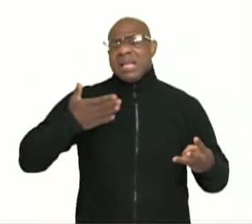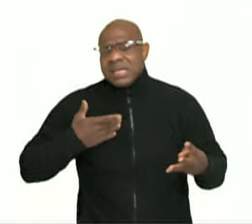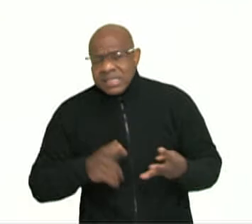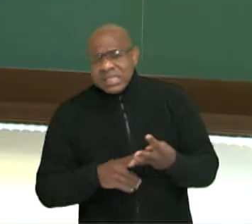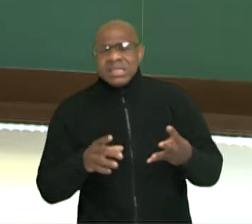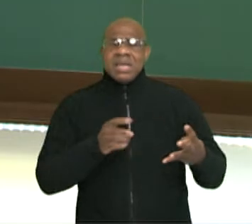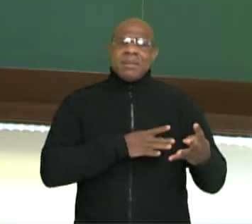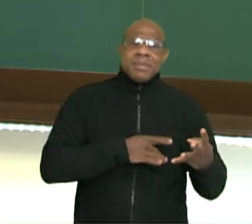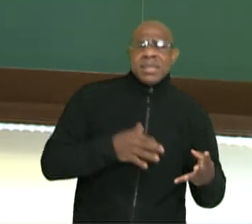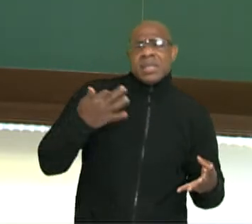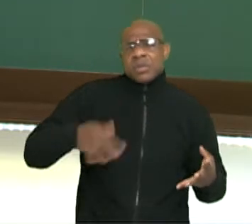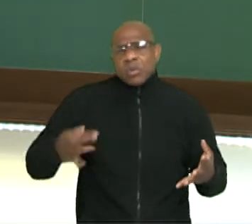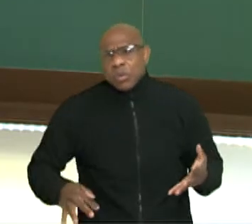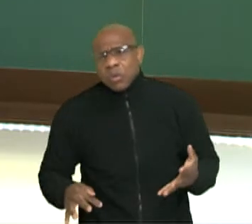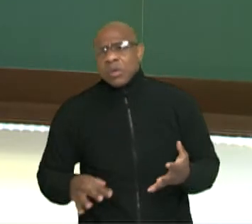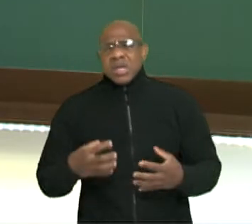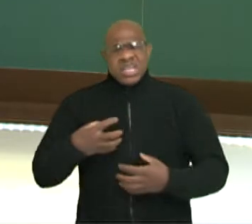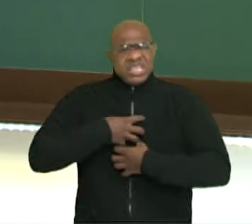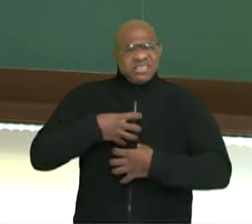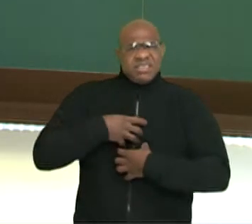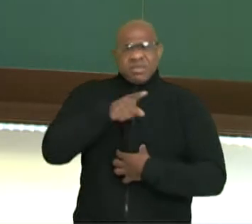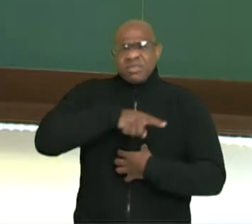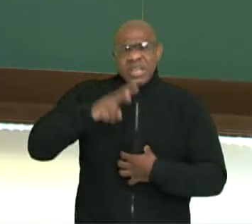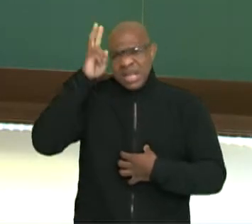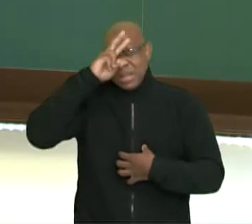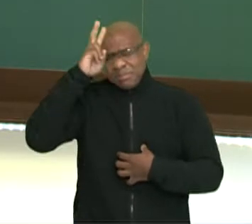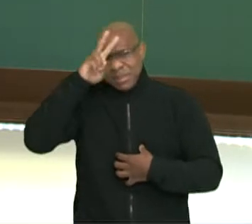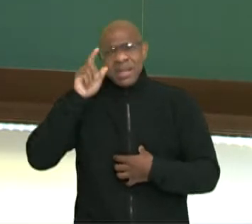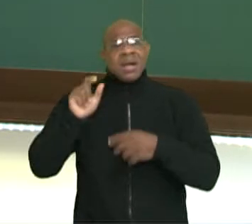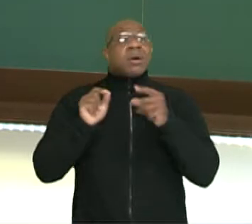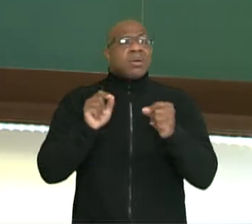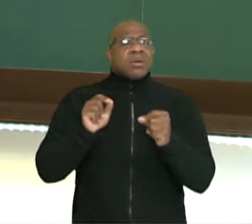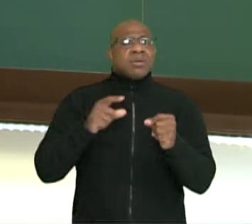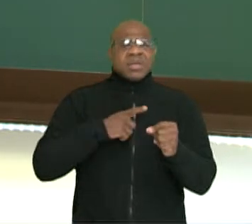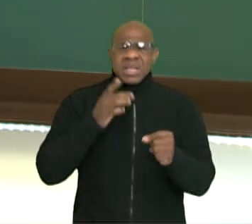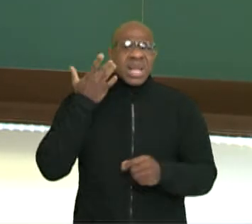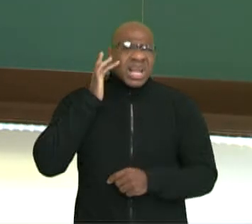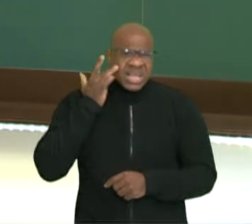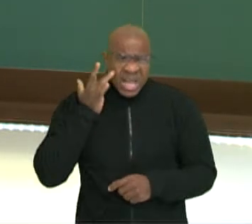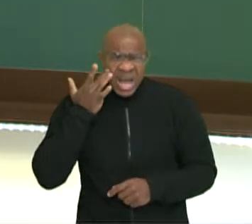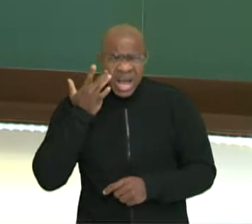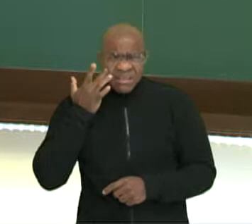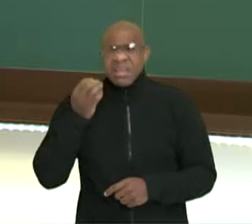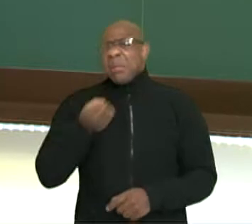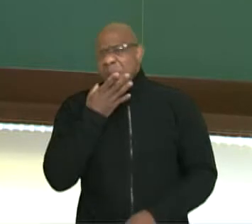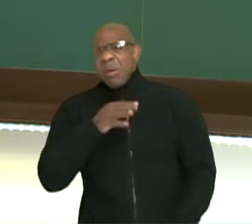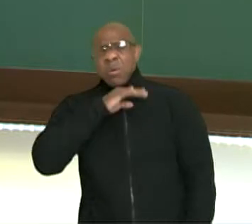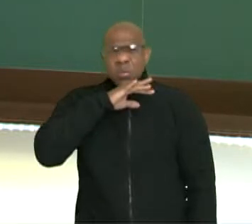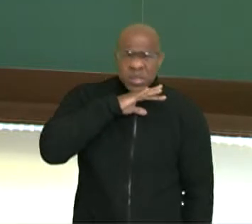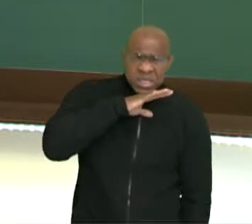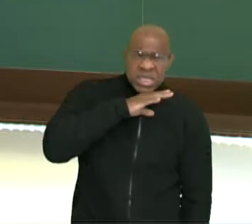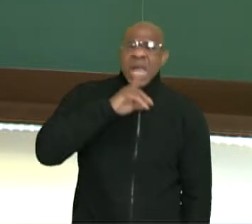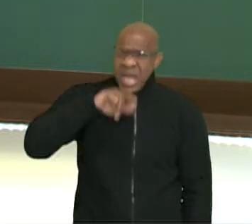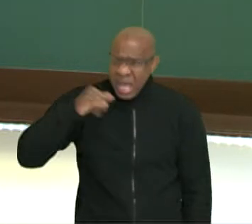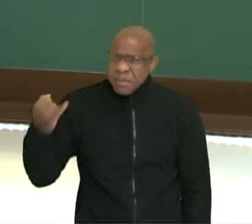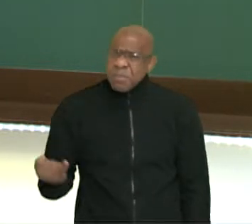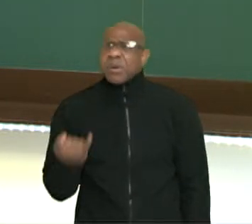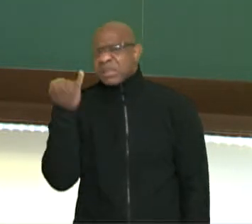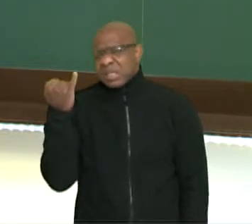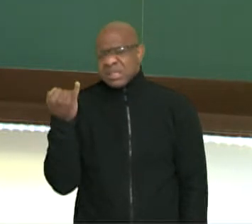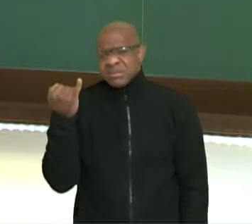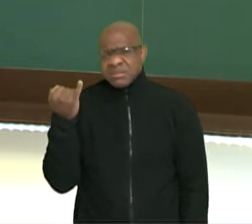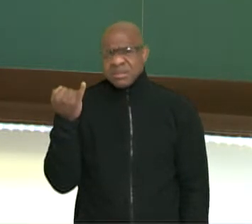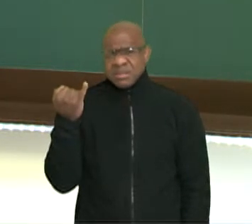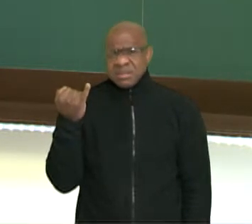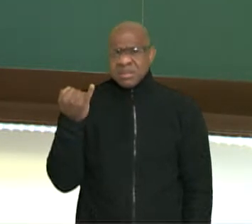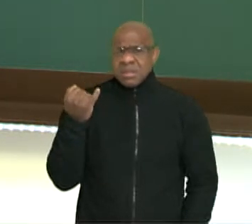dor... Todos esses sentimentos que você lembrar aí, você acha que eles são bons, são ruins, são essenciais, são dispensáveis,